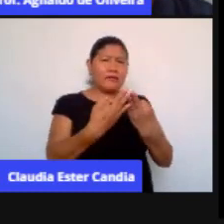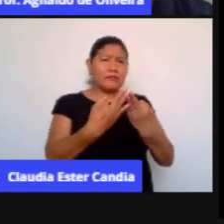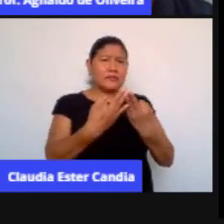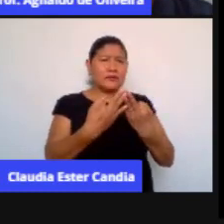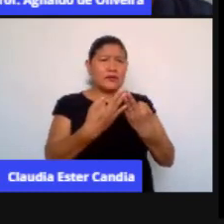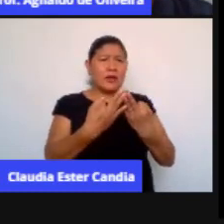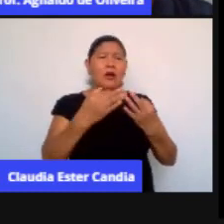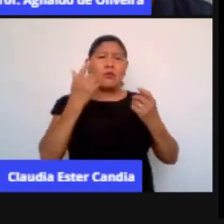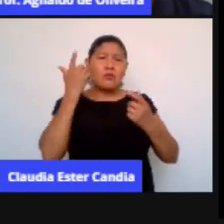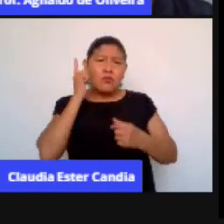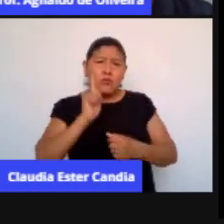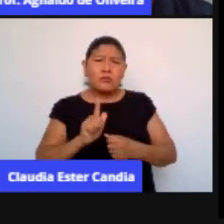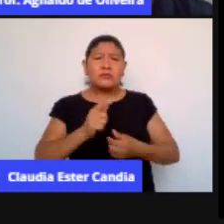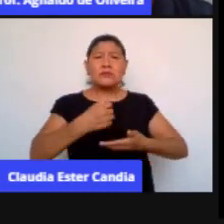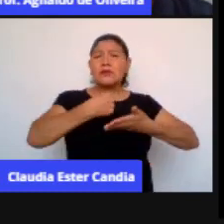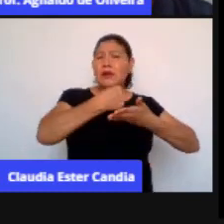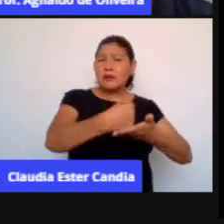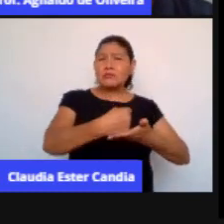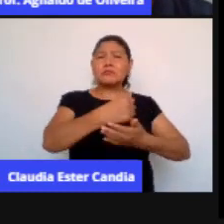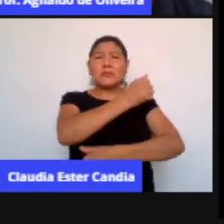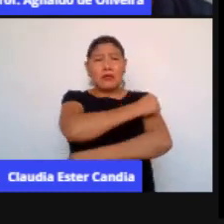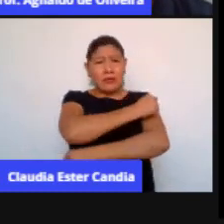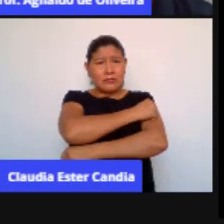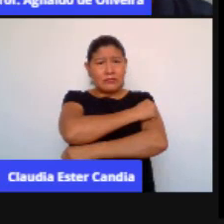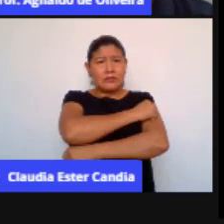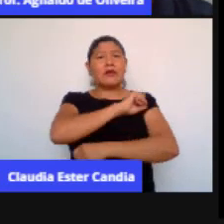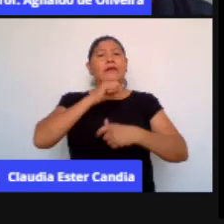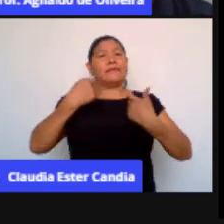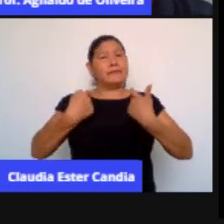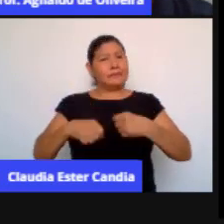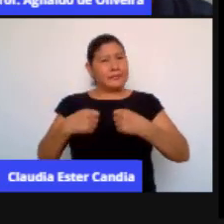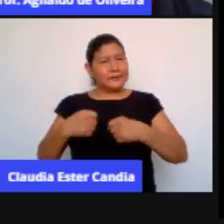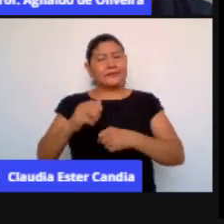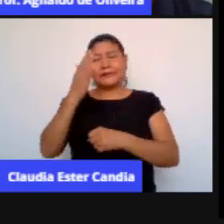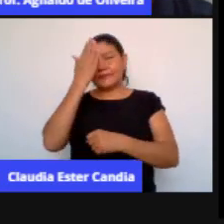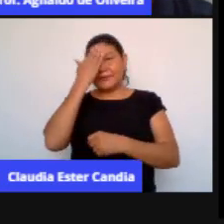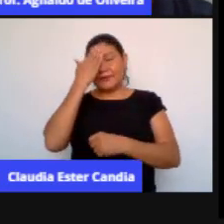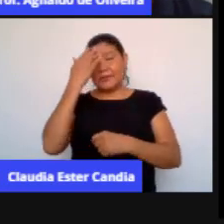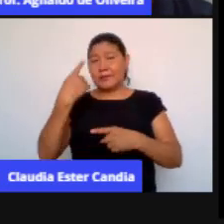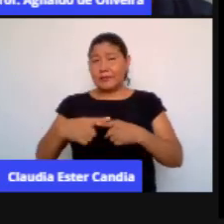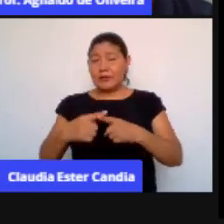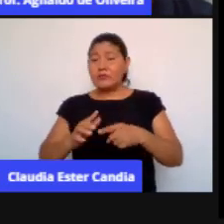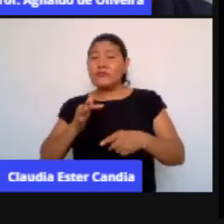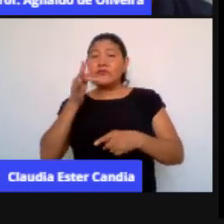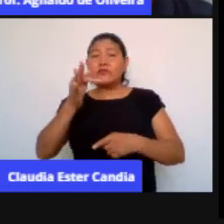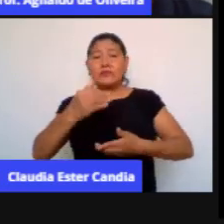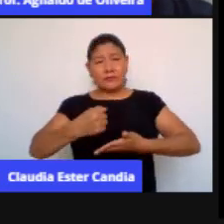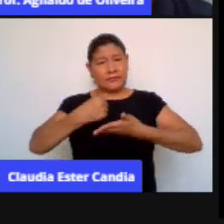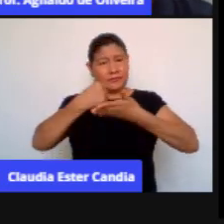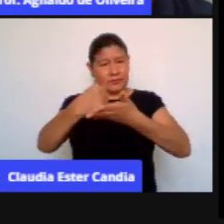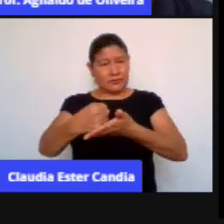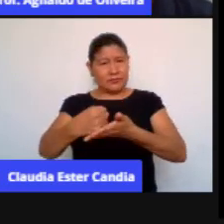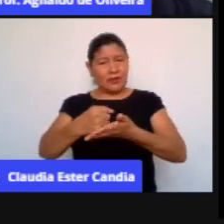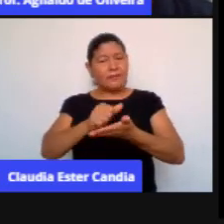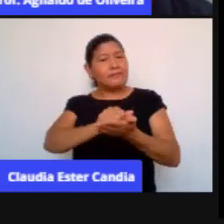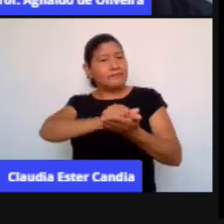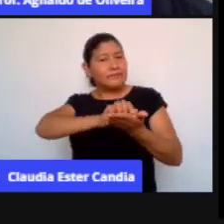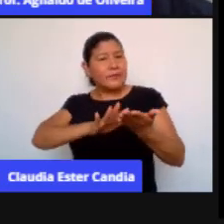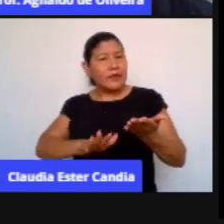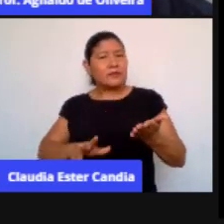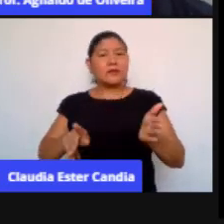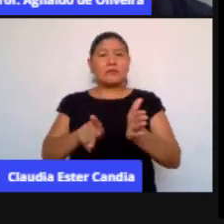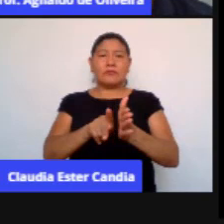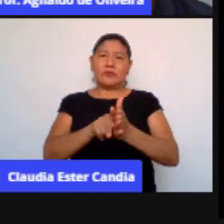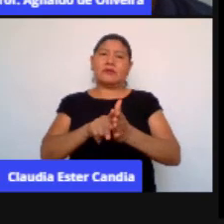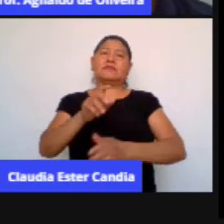nas atividades? Então, é bom eu também saber isso, porque essa pessoa talvez pode contribuir com o trabalho, E também, algo muito